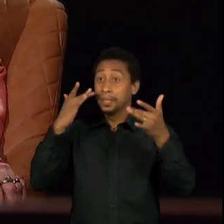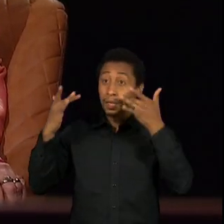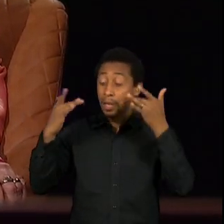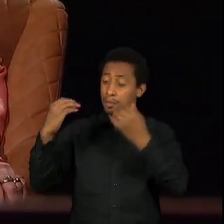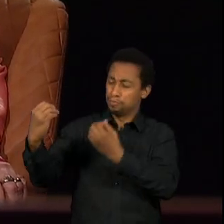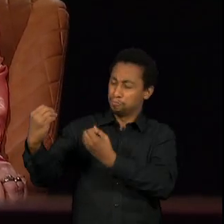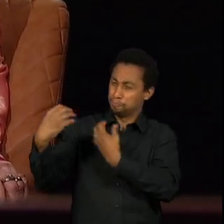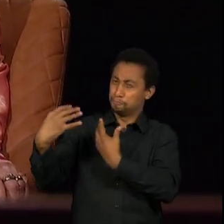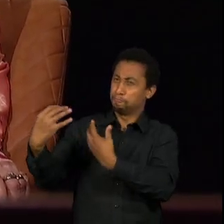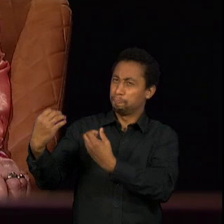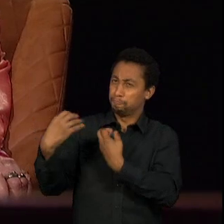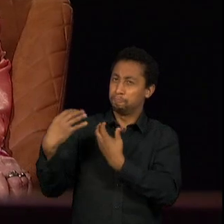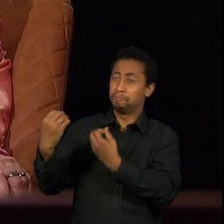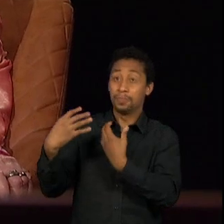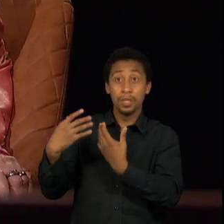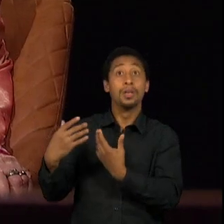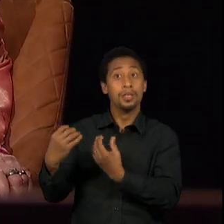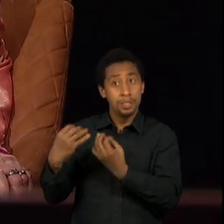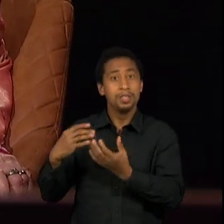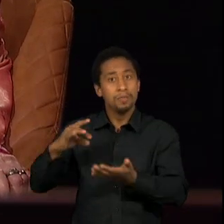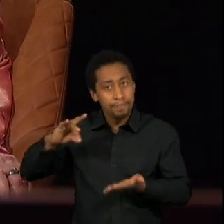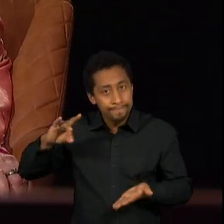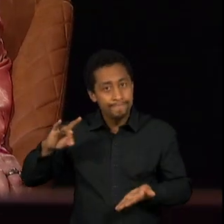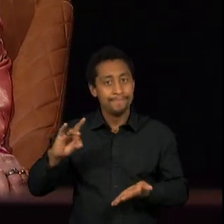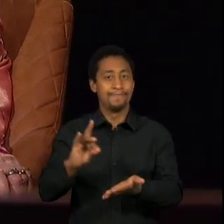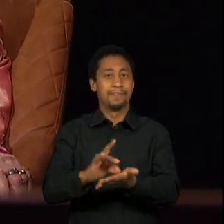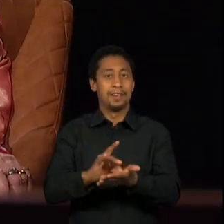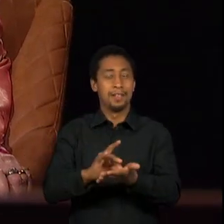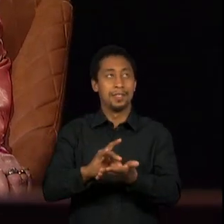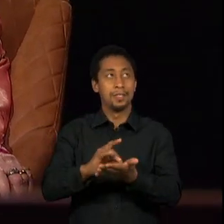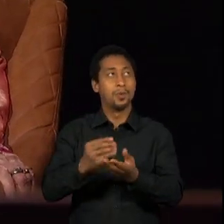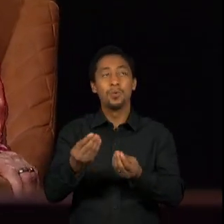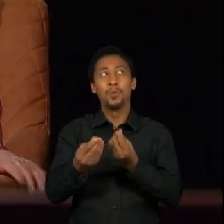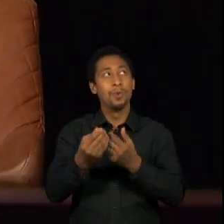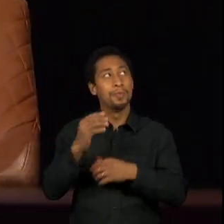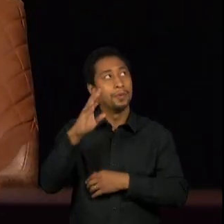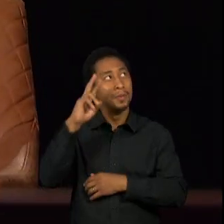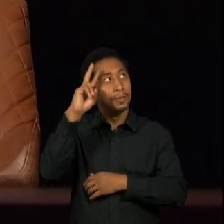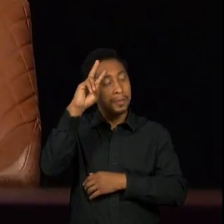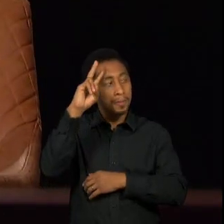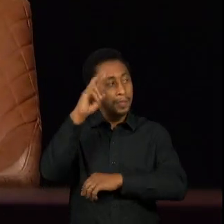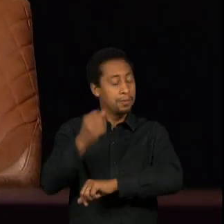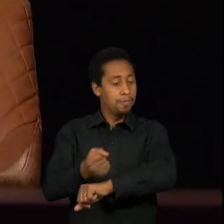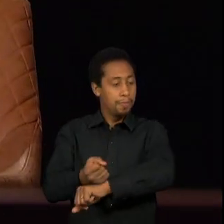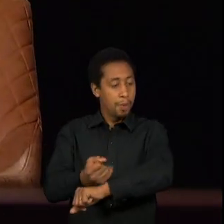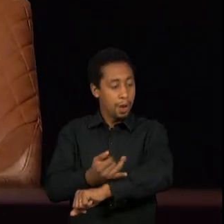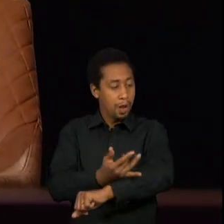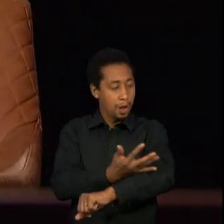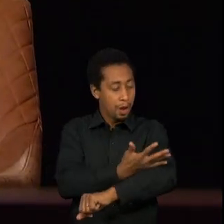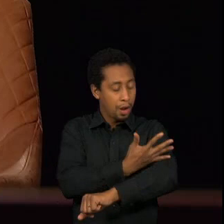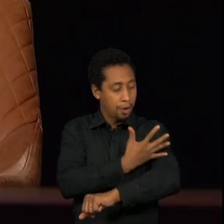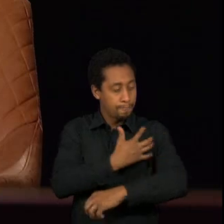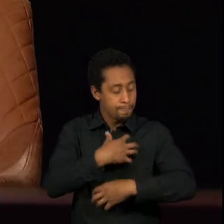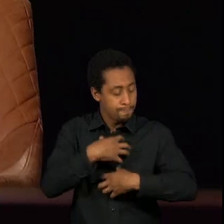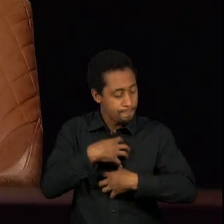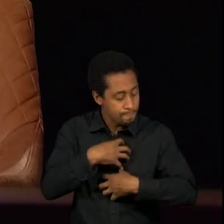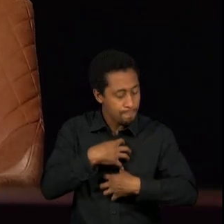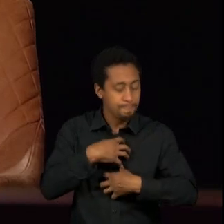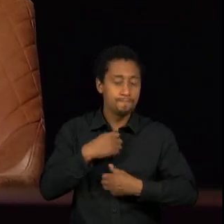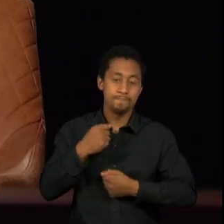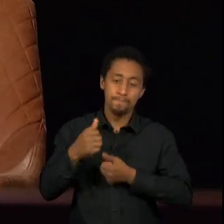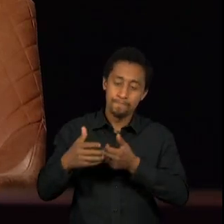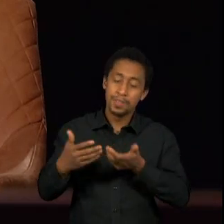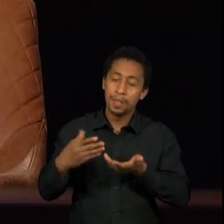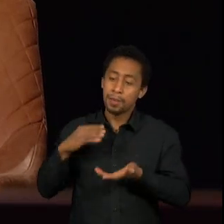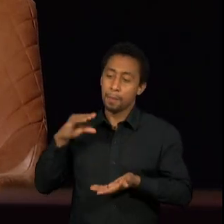Stanislavski, e ele que ensina a verdade, né? A memória emotiva, a profunda sinceridade.